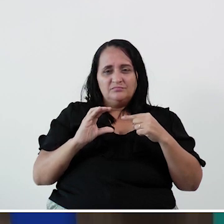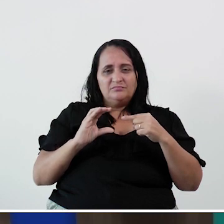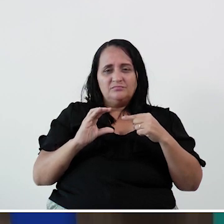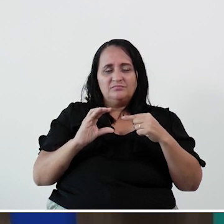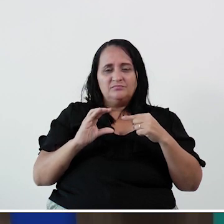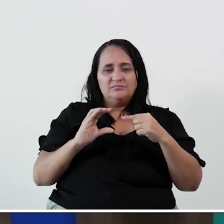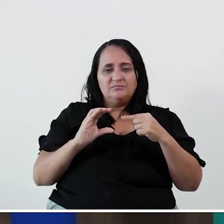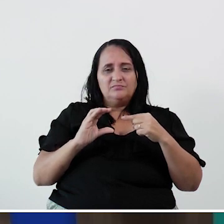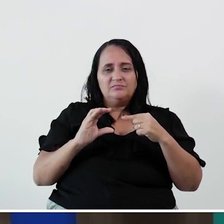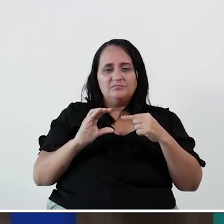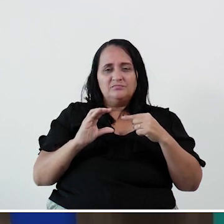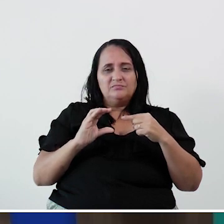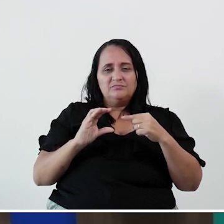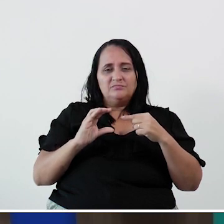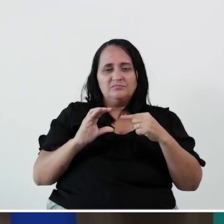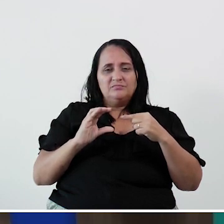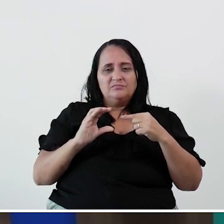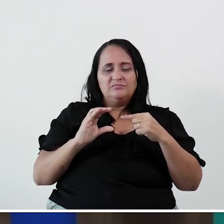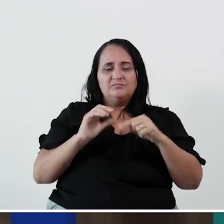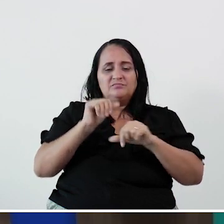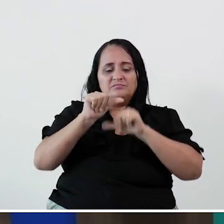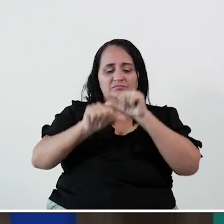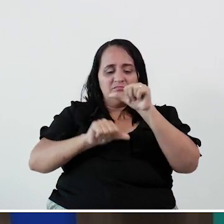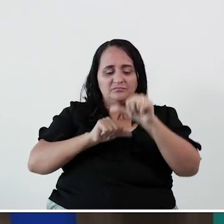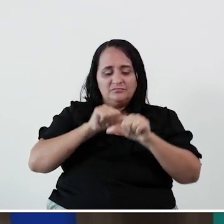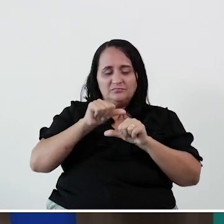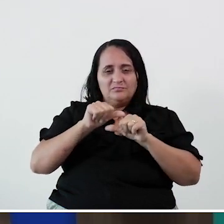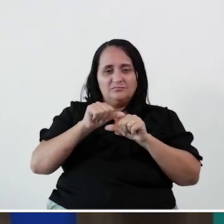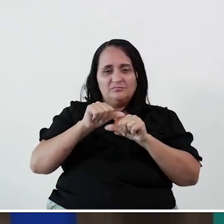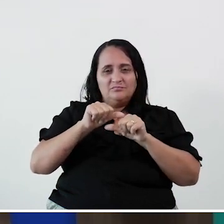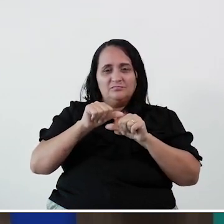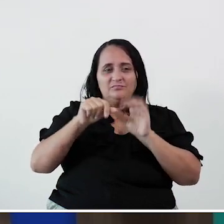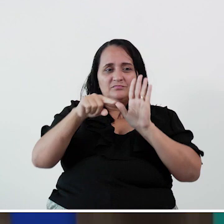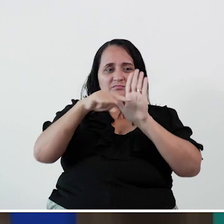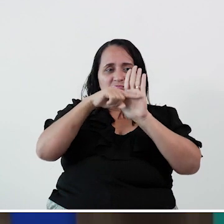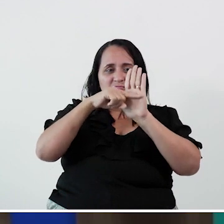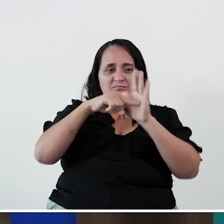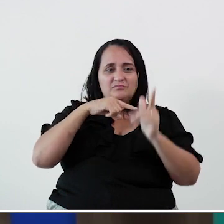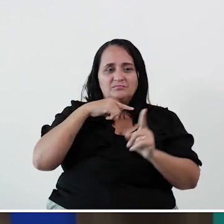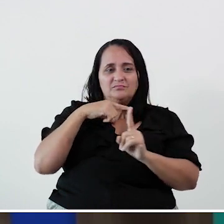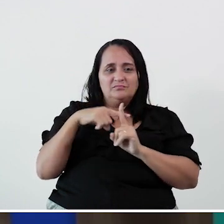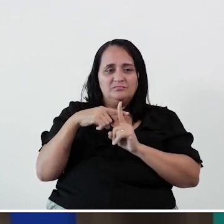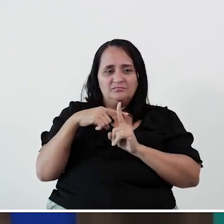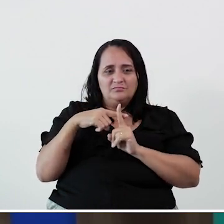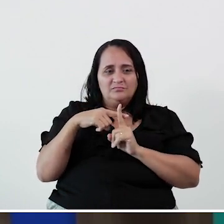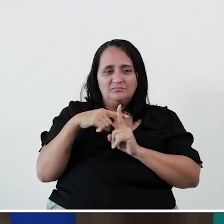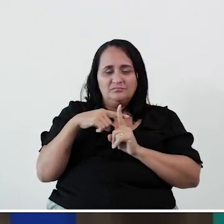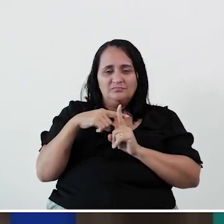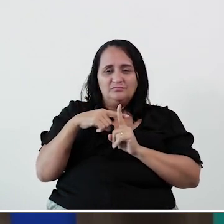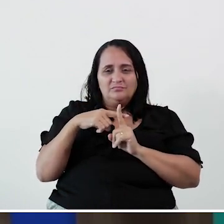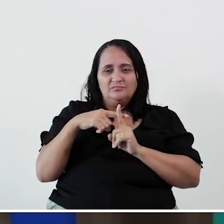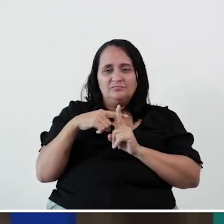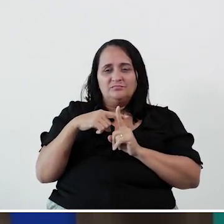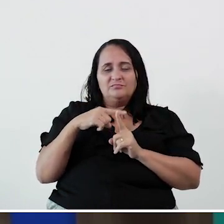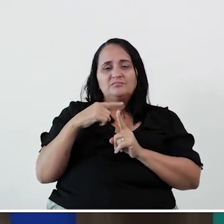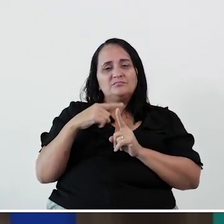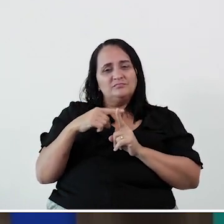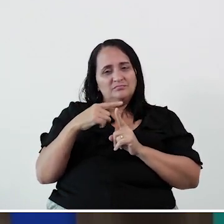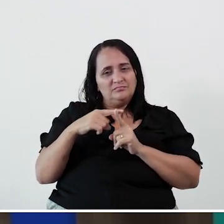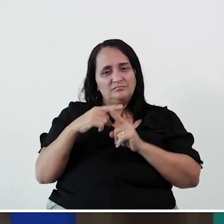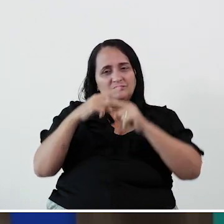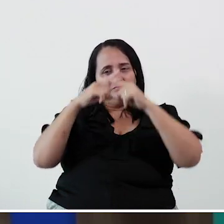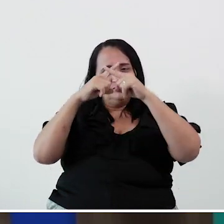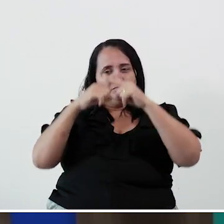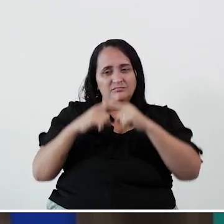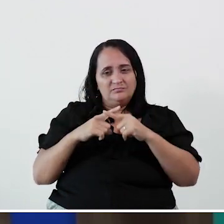deve sair com o sinal trocado. Isso porque, olha, tudo que está aqui dentro foi multiplicado